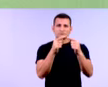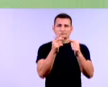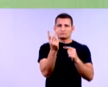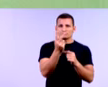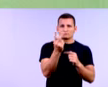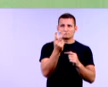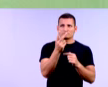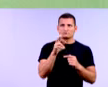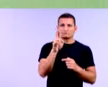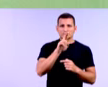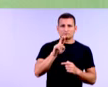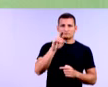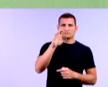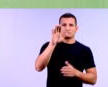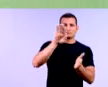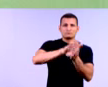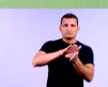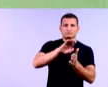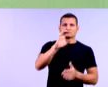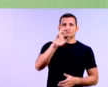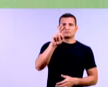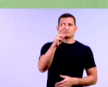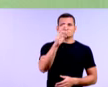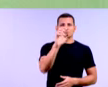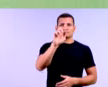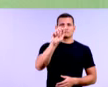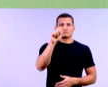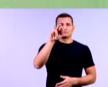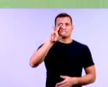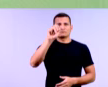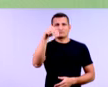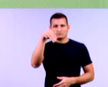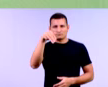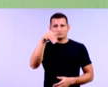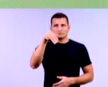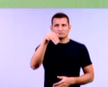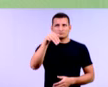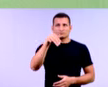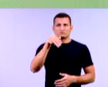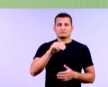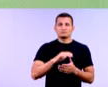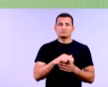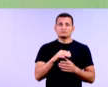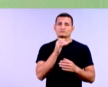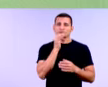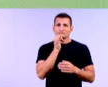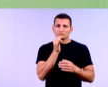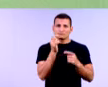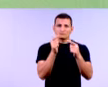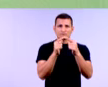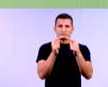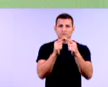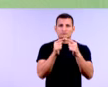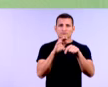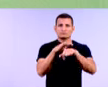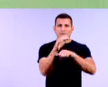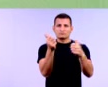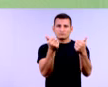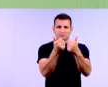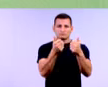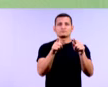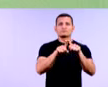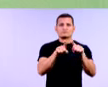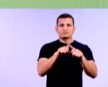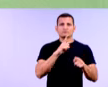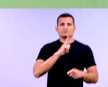O chegaram, o plural. E se eu for concordar com o mais próximo, o mais Também. próximo também está no